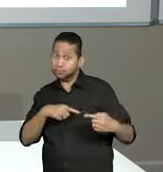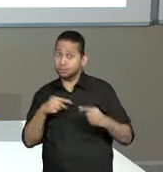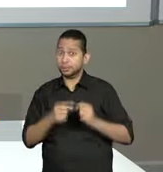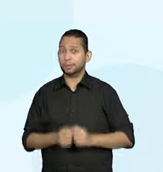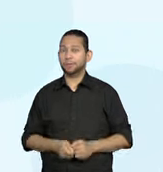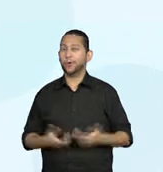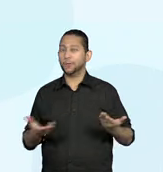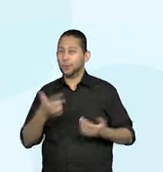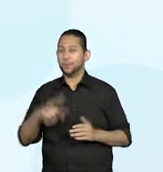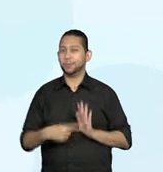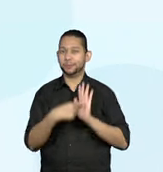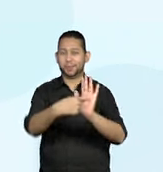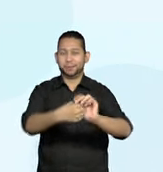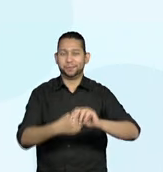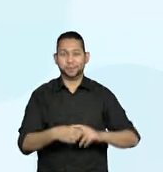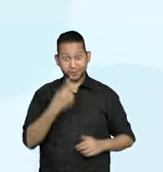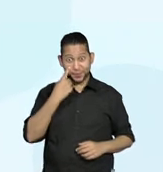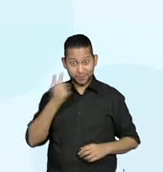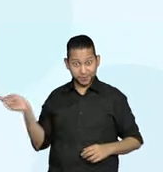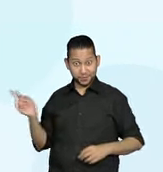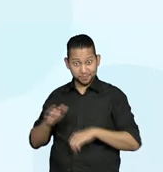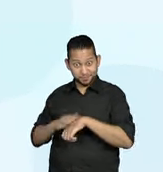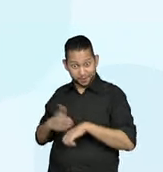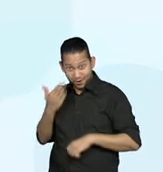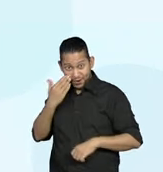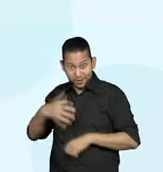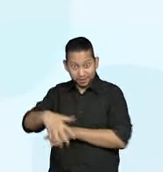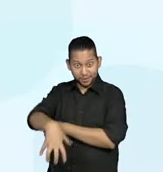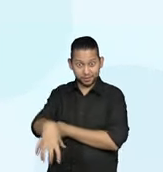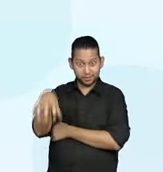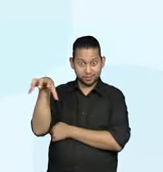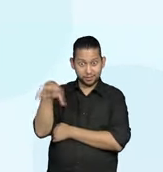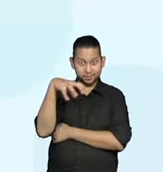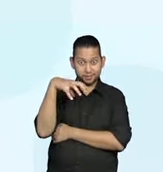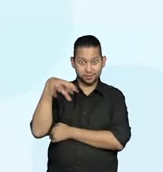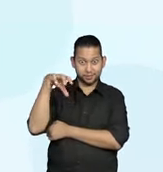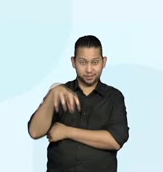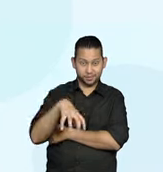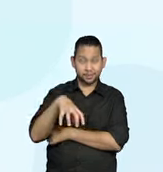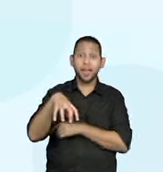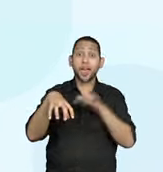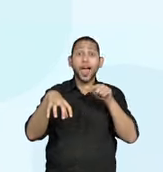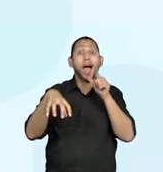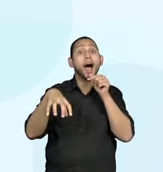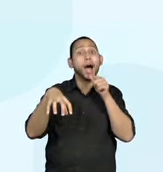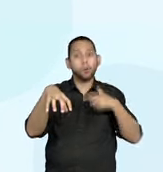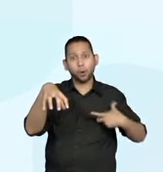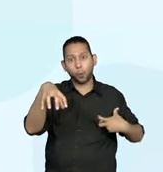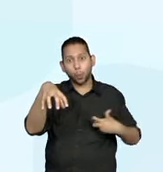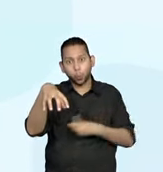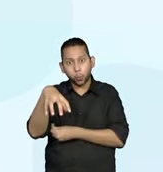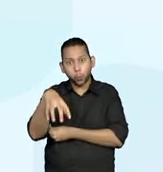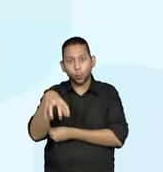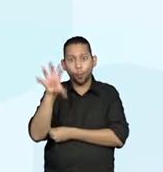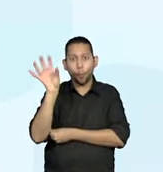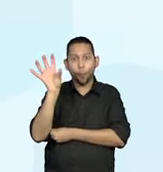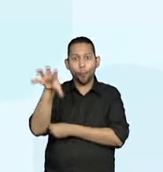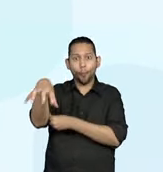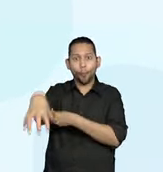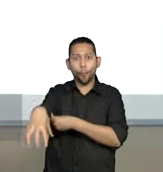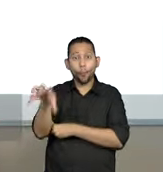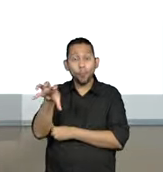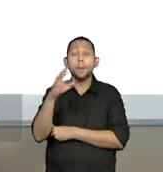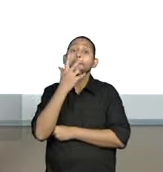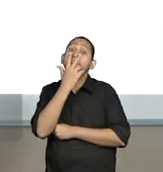aqui. Esse braço hidráulico aqui, ele vai simular os movimentos aí dos nossos ossos,